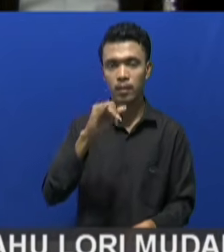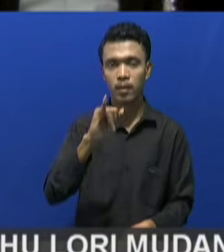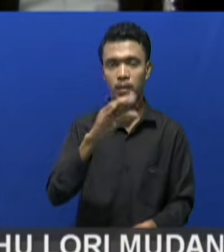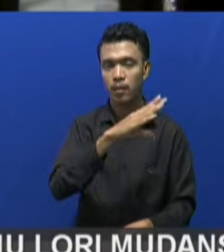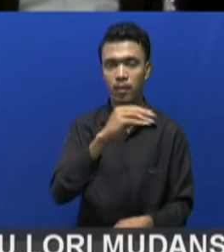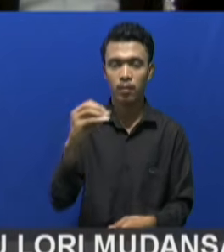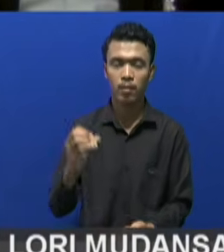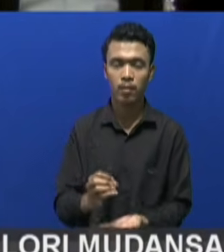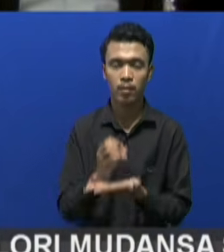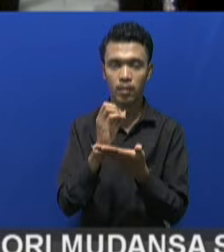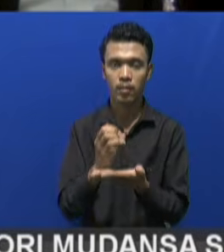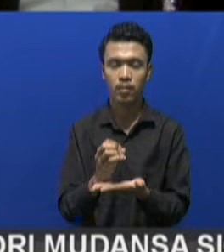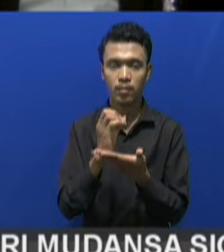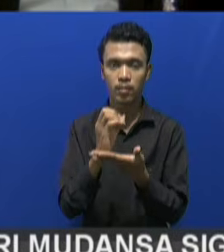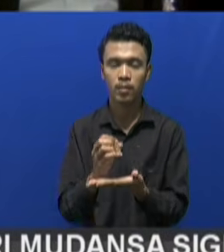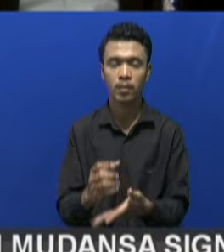especial Uecusi.